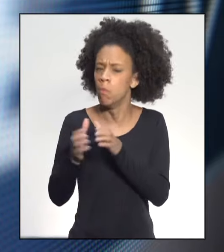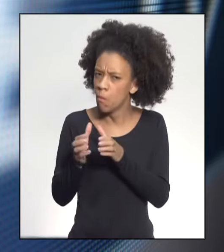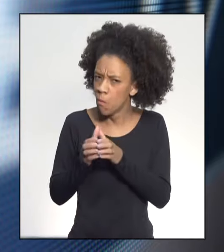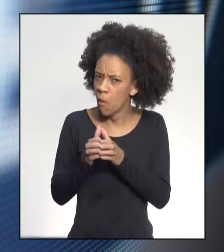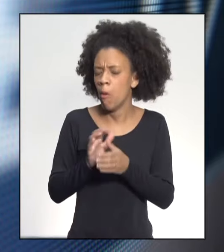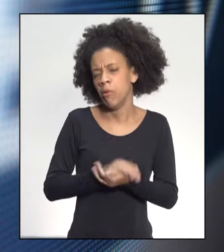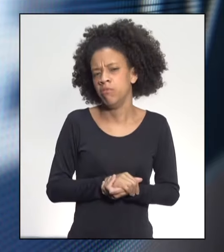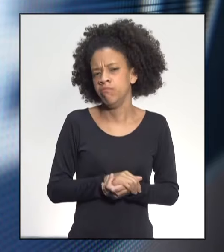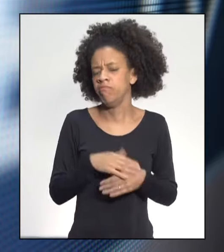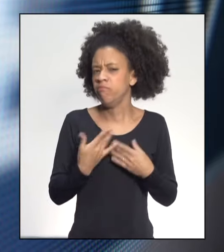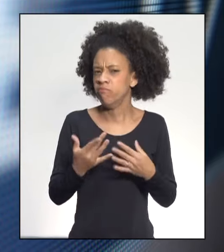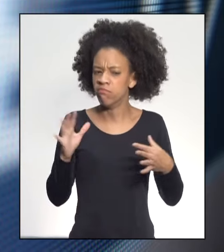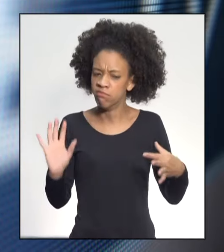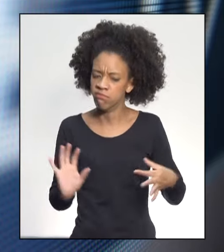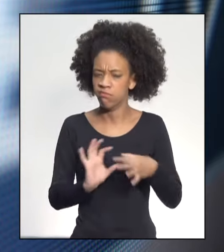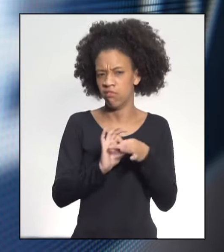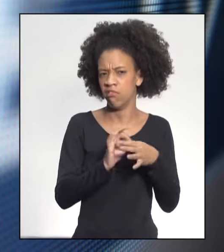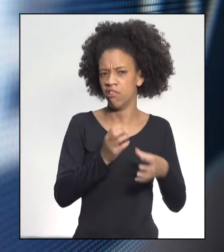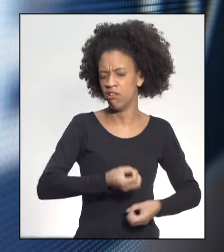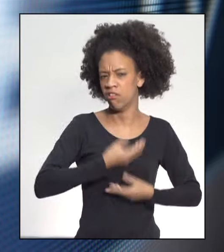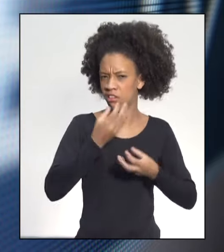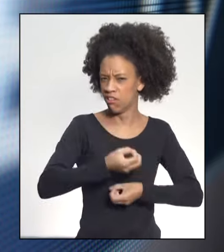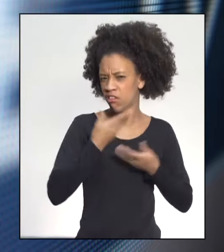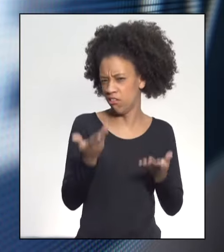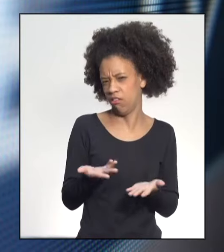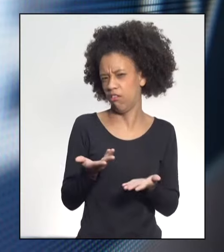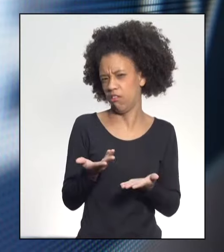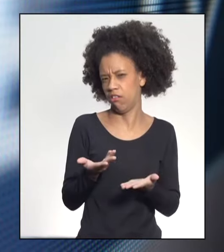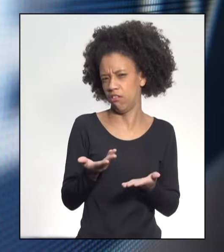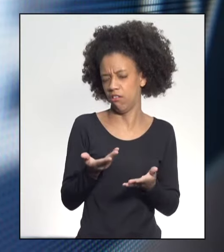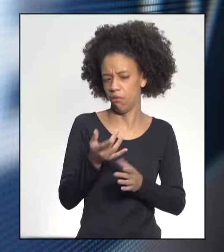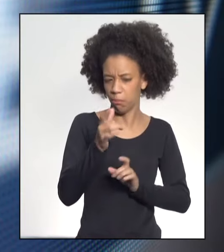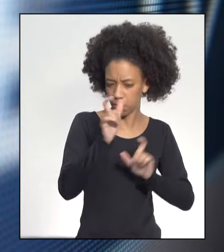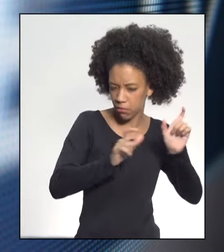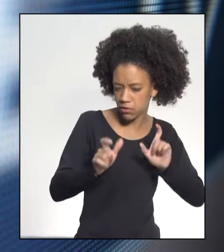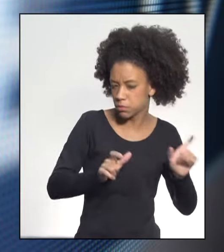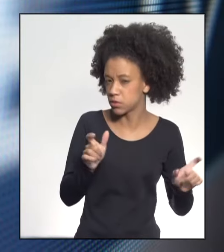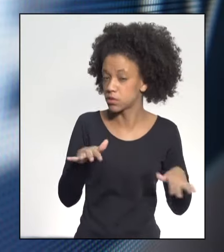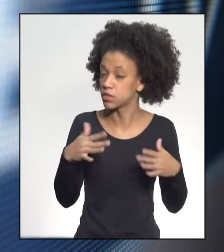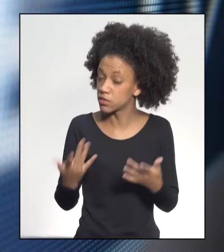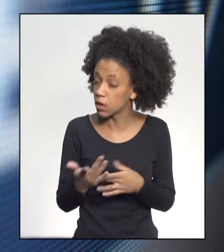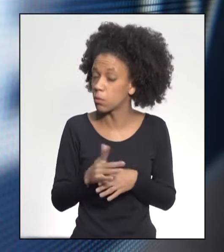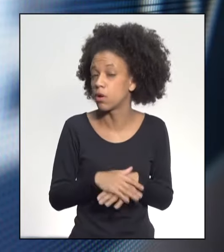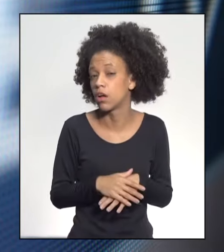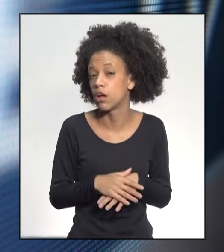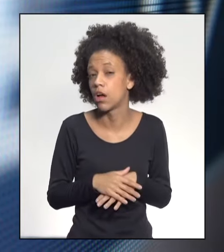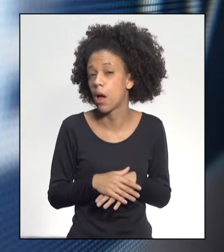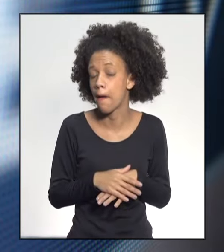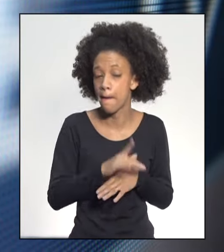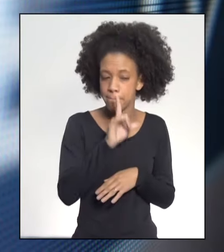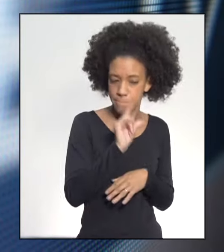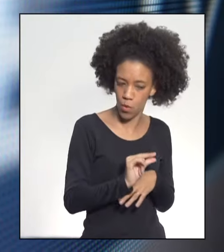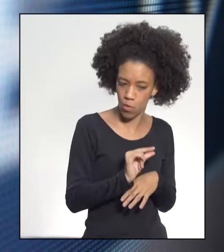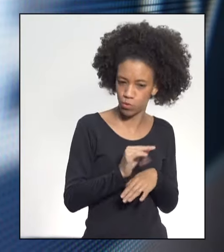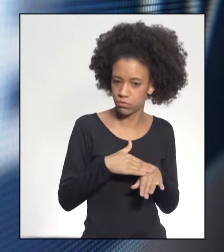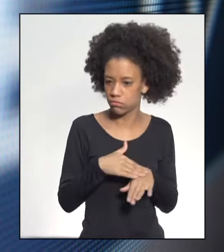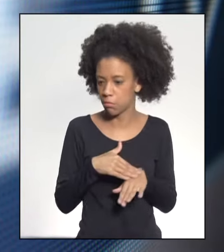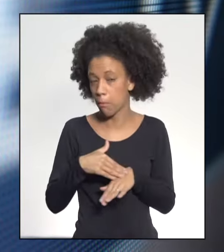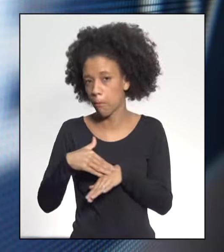e vinculavam essas informações para a população. Então, era de poucos para muitos, não é verdade?